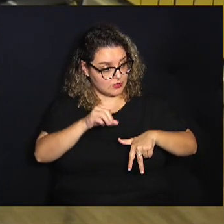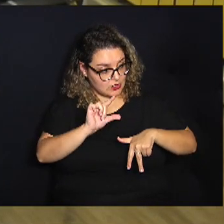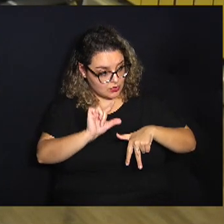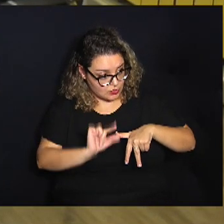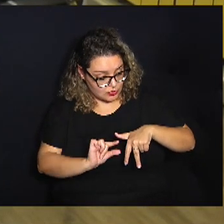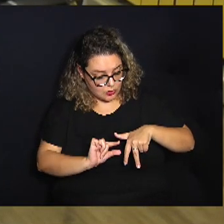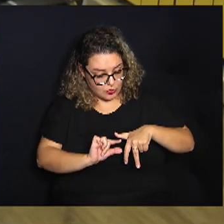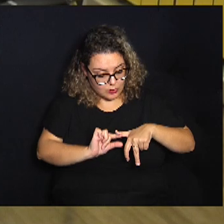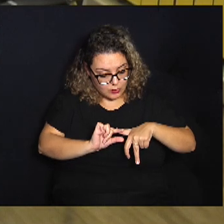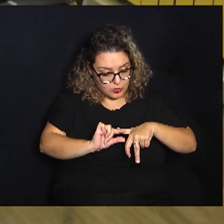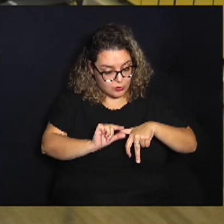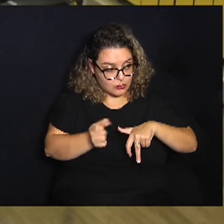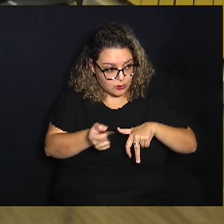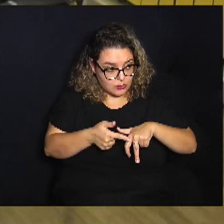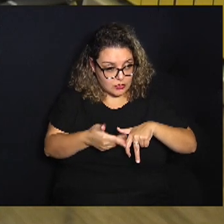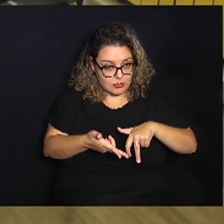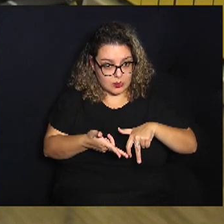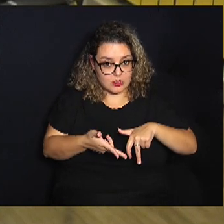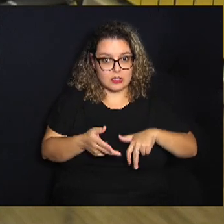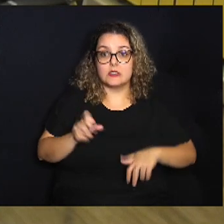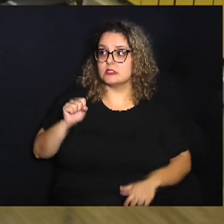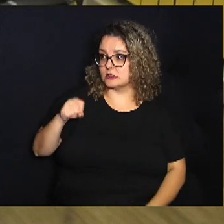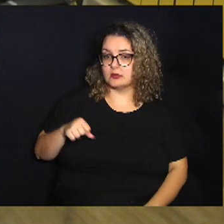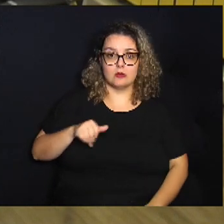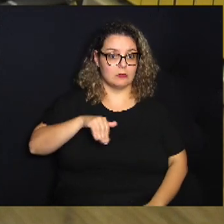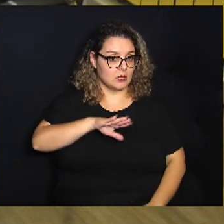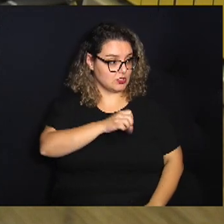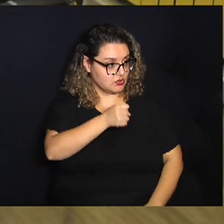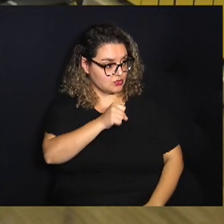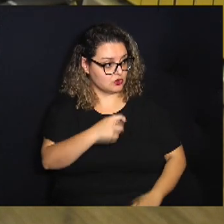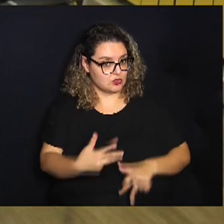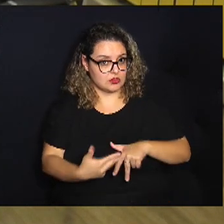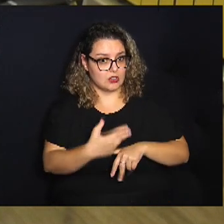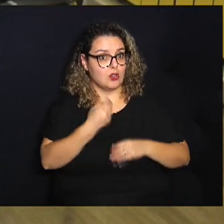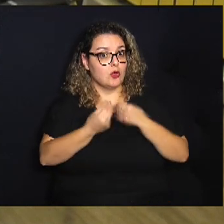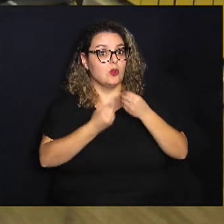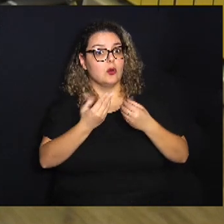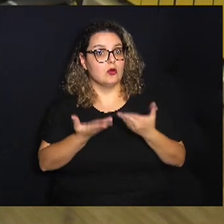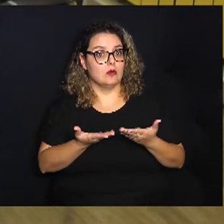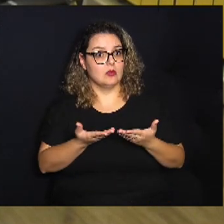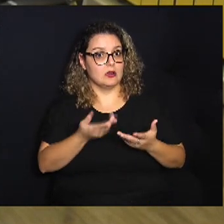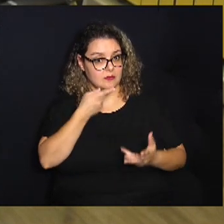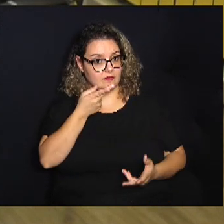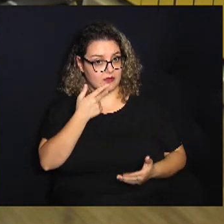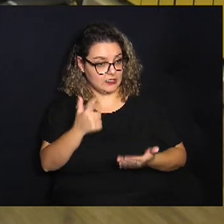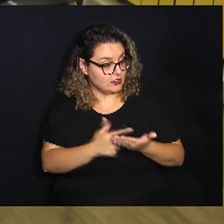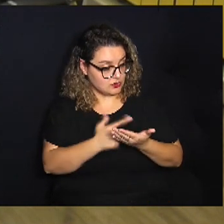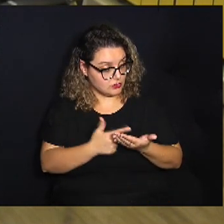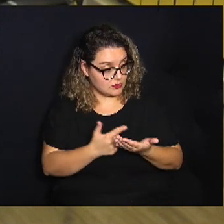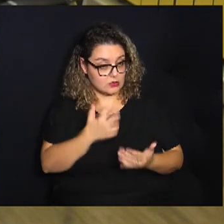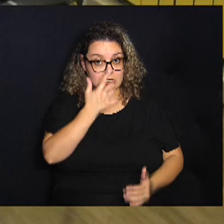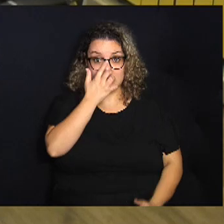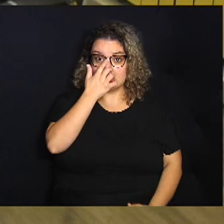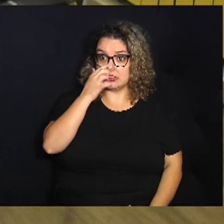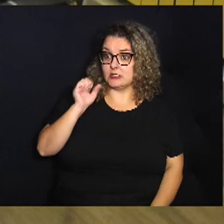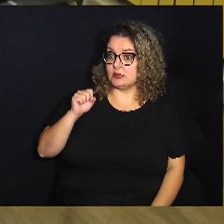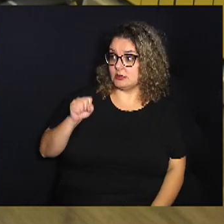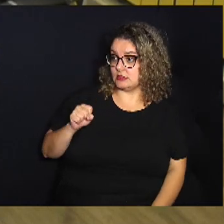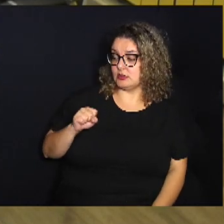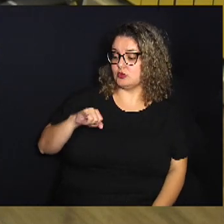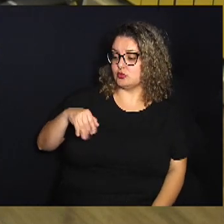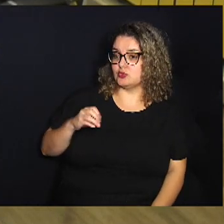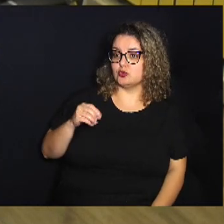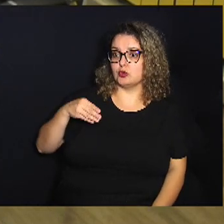2 centímetros mais curta que a outra. Sim. Foram mais de 8 cirurgias, né, Rafa? Sim. Como que foi? E ele fala sobre isso. Sim. No livro? O Joaquim,